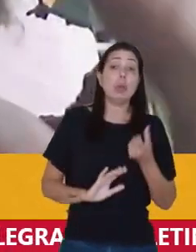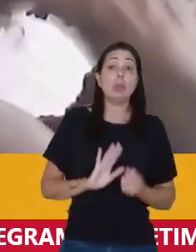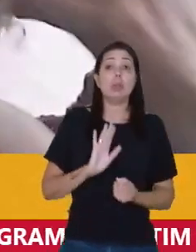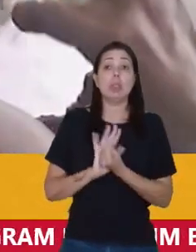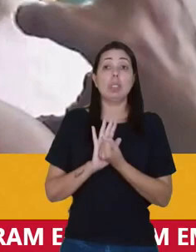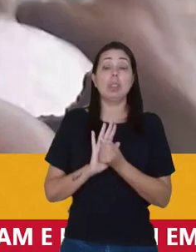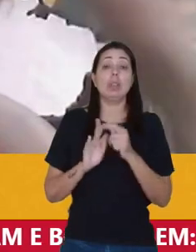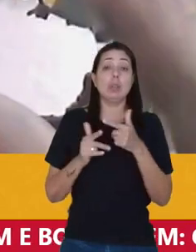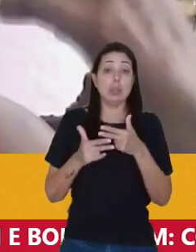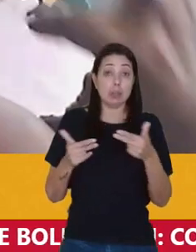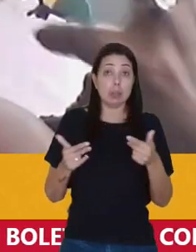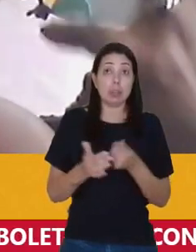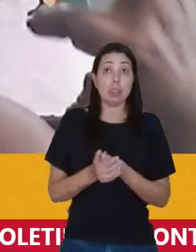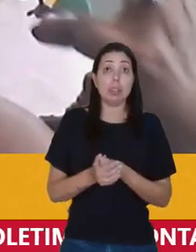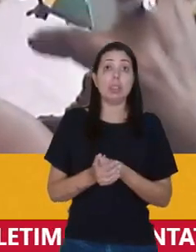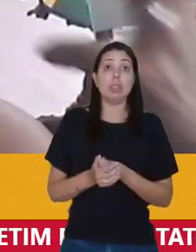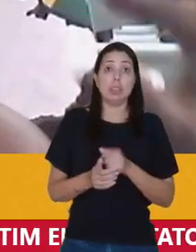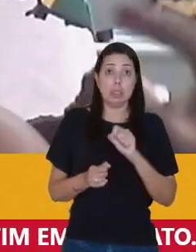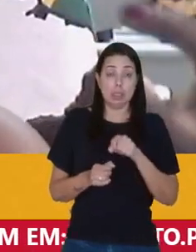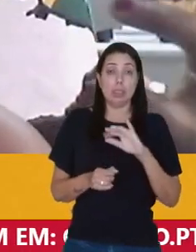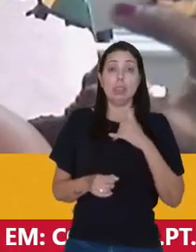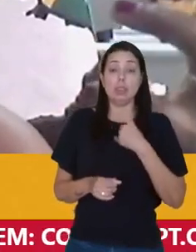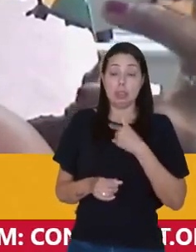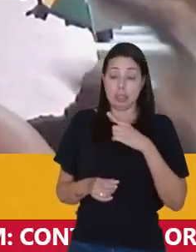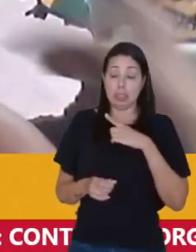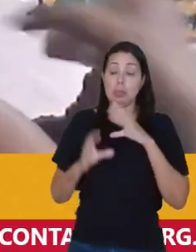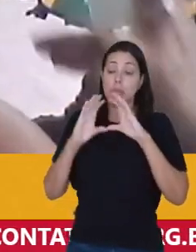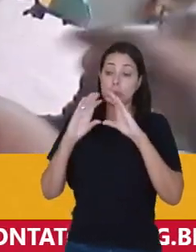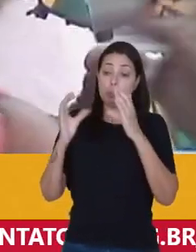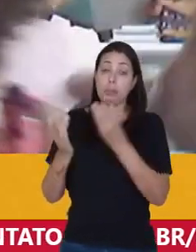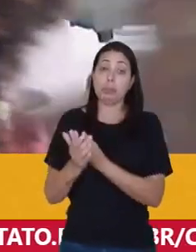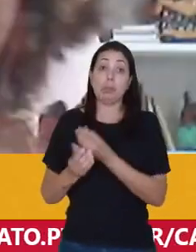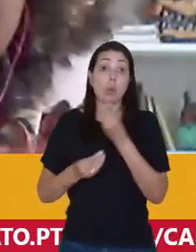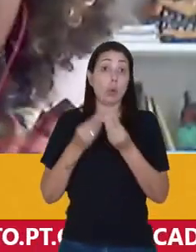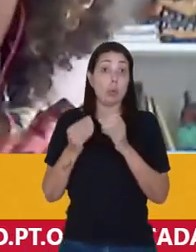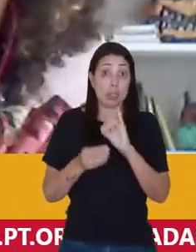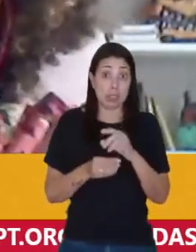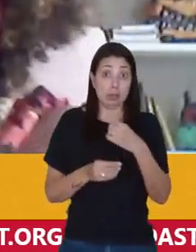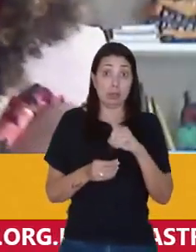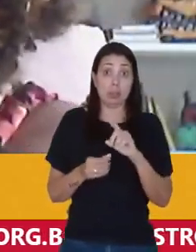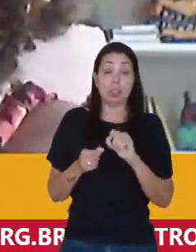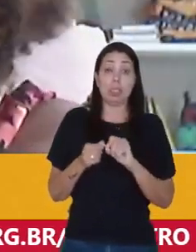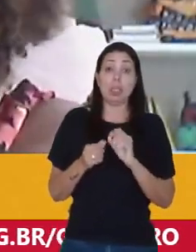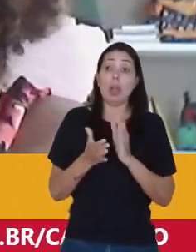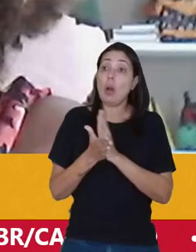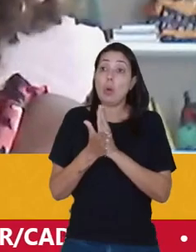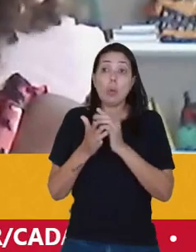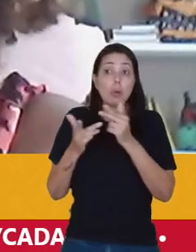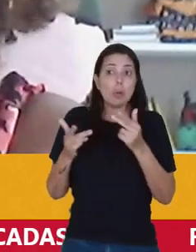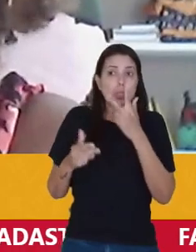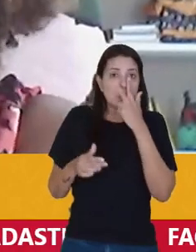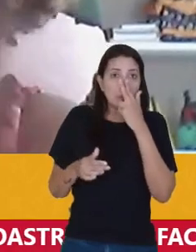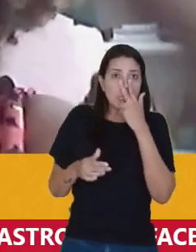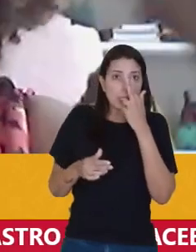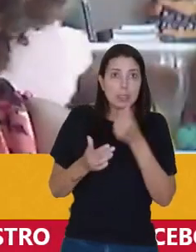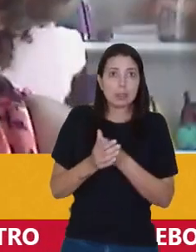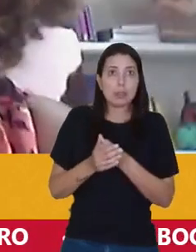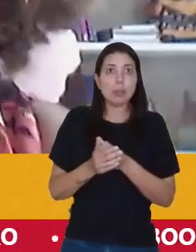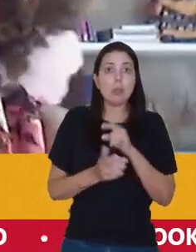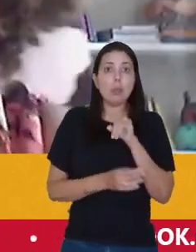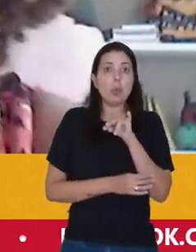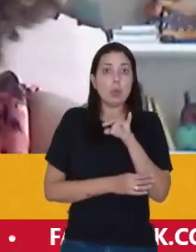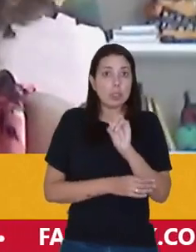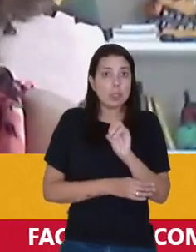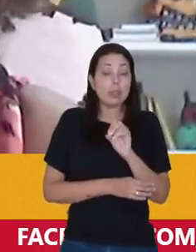outra imagem estereotipada que a gente tem das comunidades. É como se a gente fosse algo mais parecido com o museu do que com